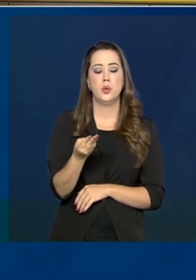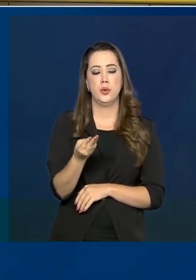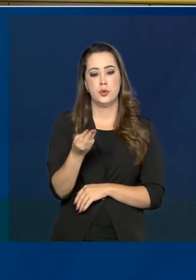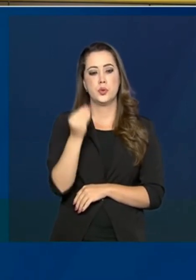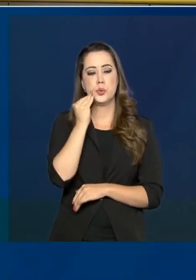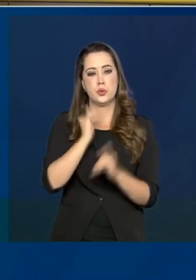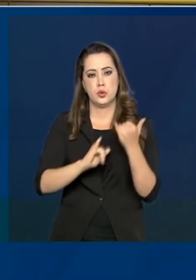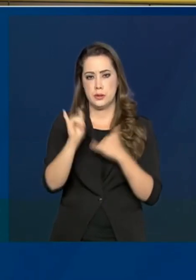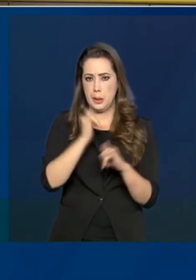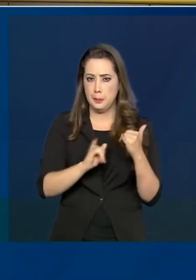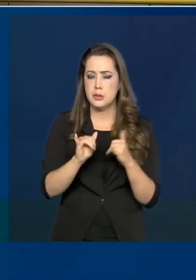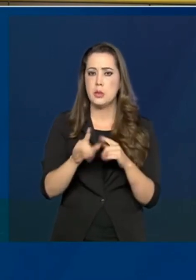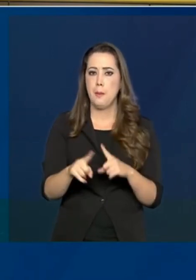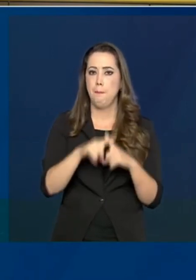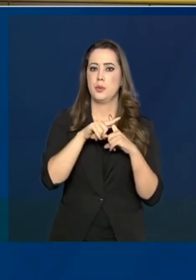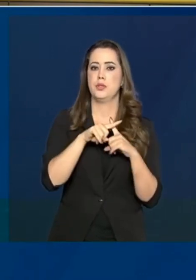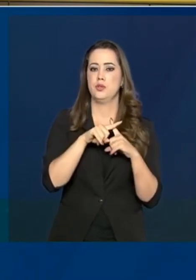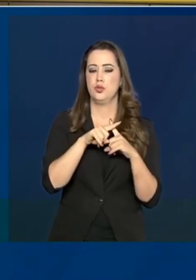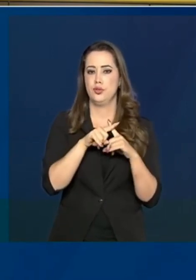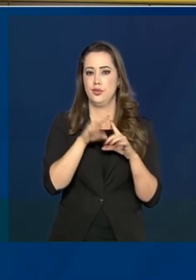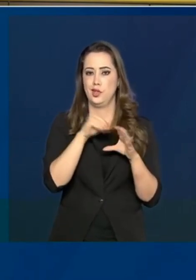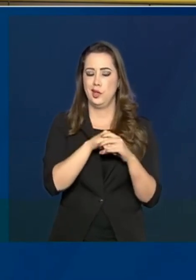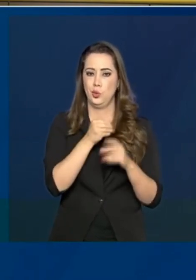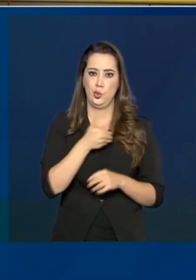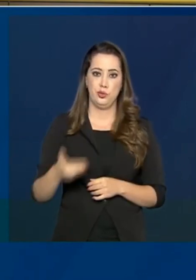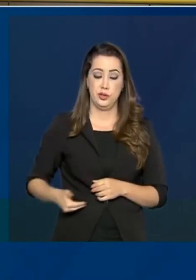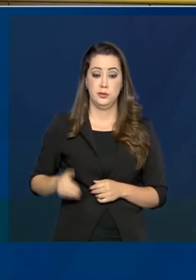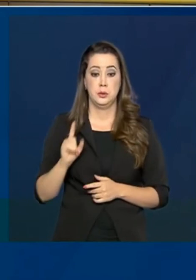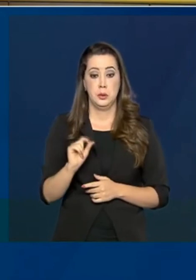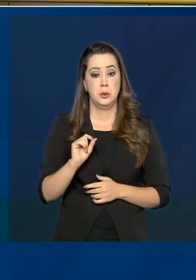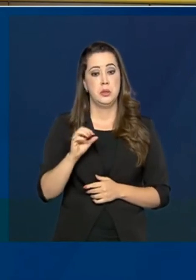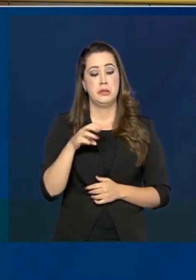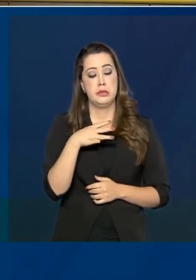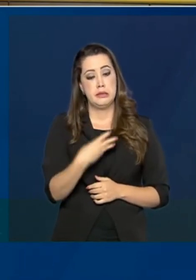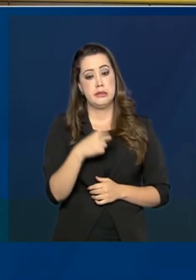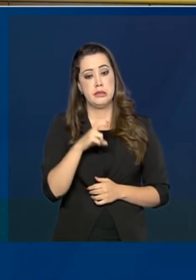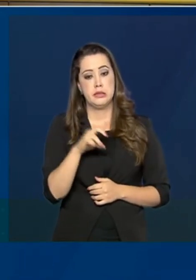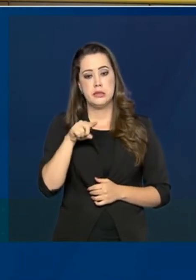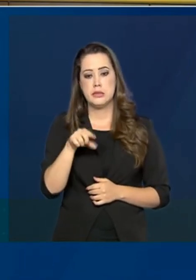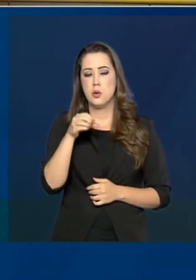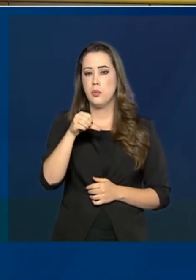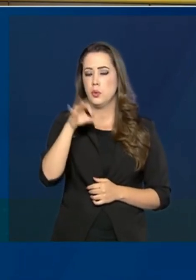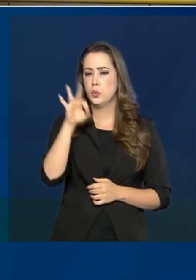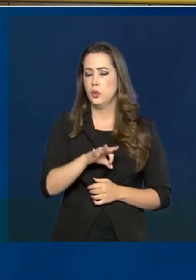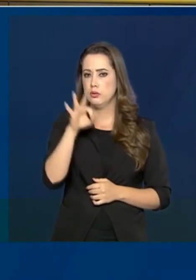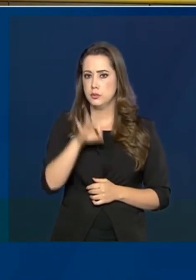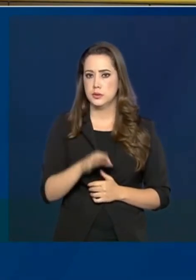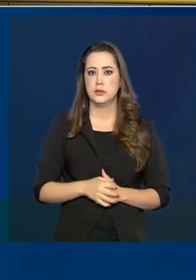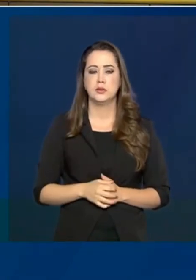2.042.177 exames positivos nos laboratórios públicos, o que dá um percentual de 35,9% de positividade.